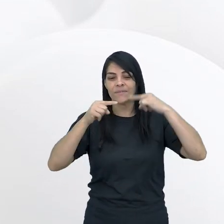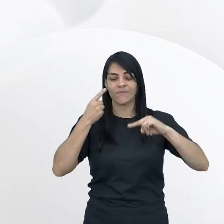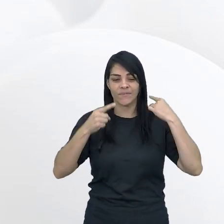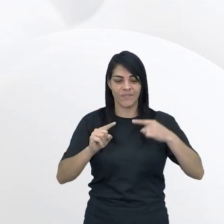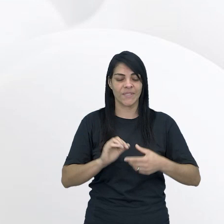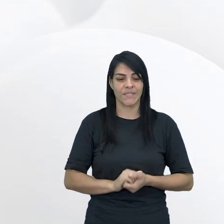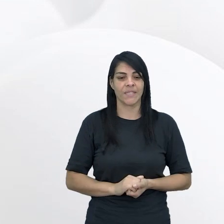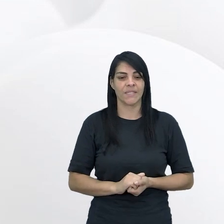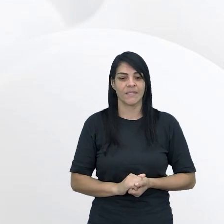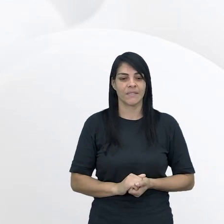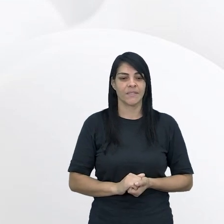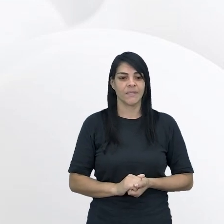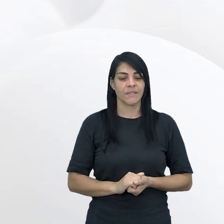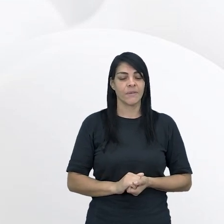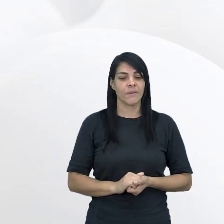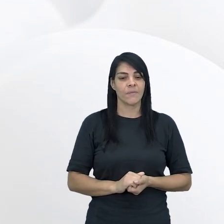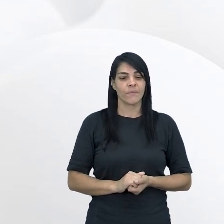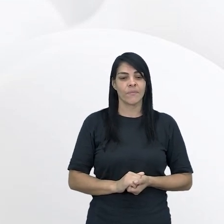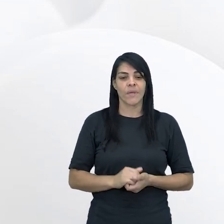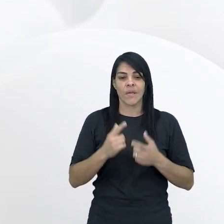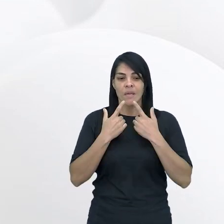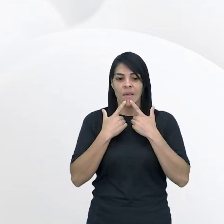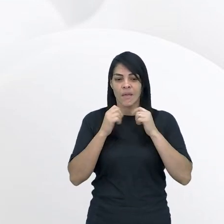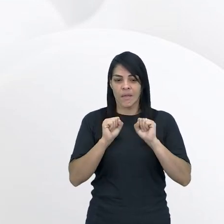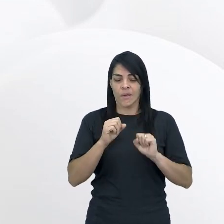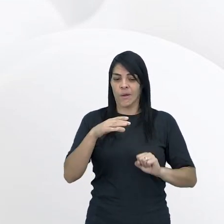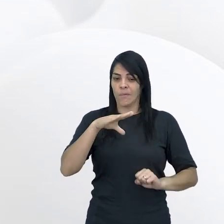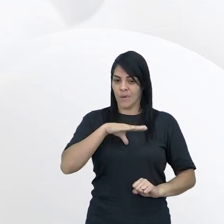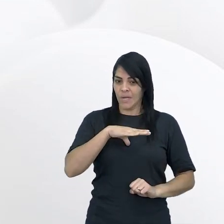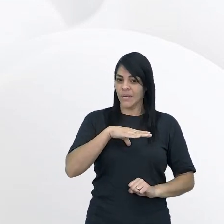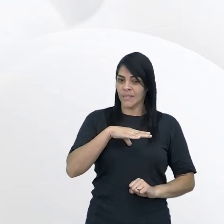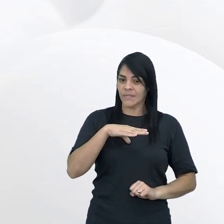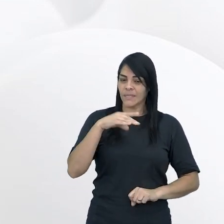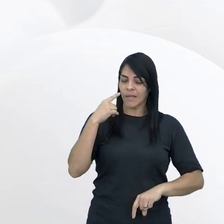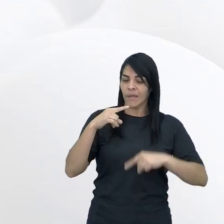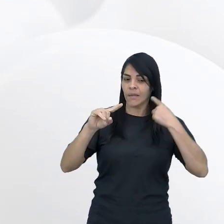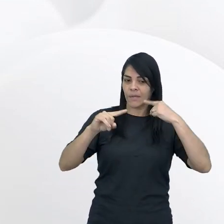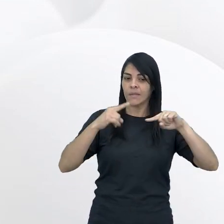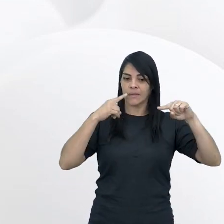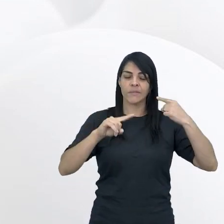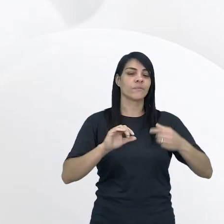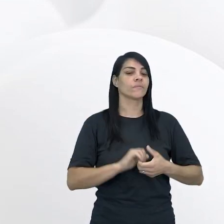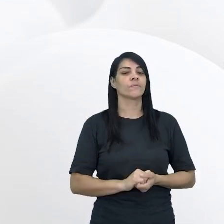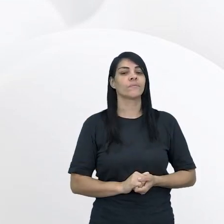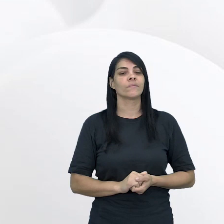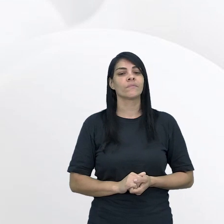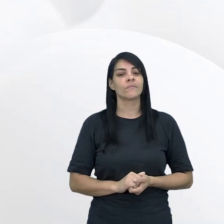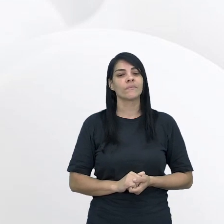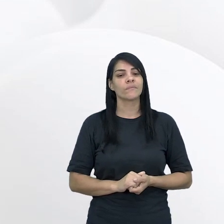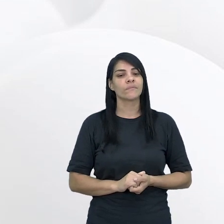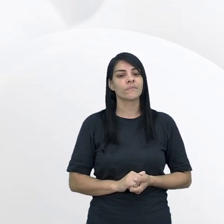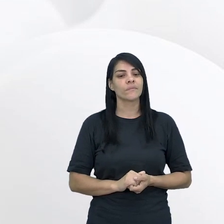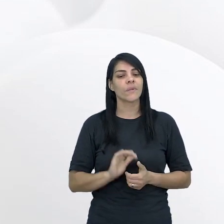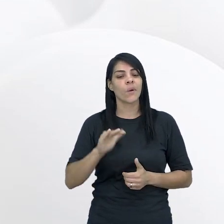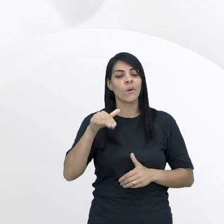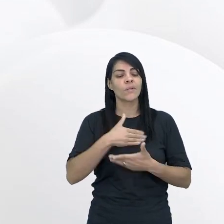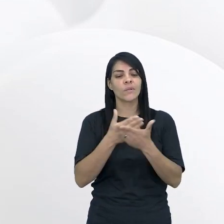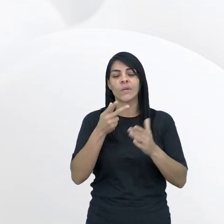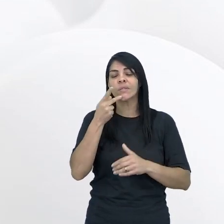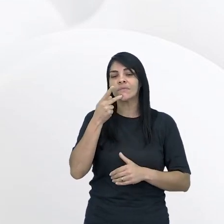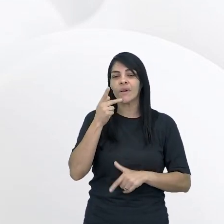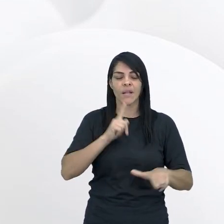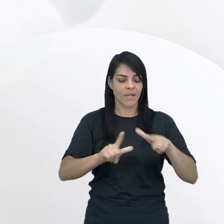canção em inglês, a gente pegou uma em língua portuguesa, ok? Ale, quando a gente fala em trabalhar, por